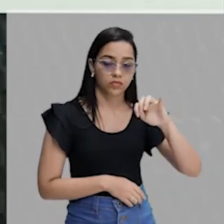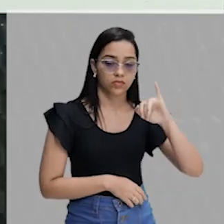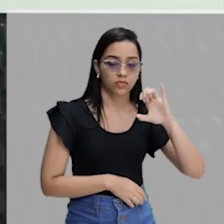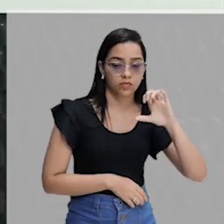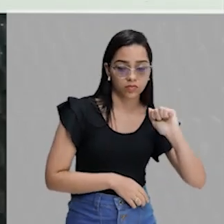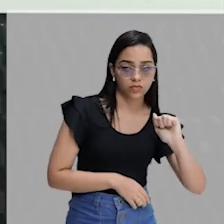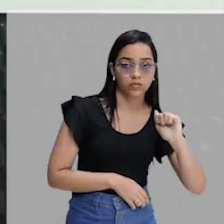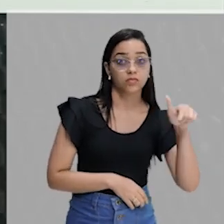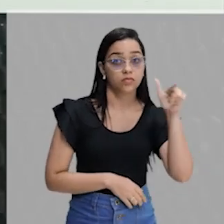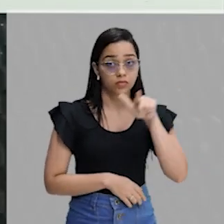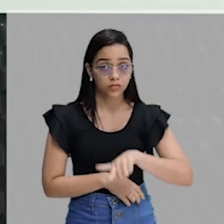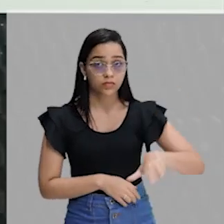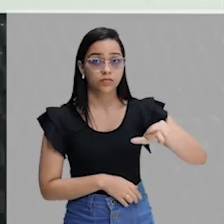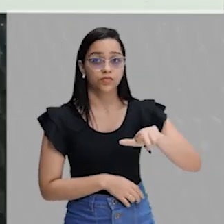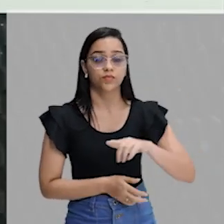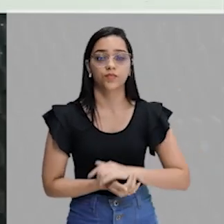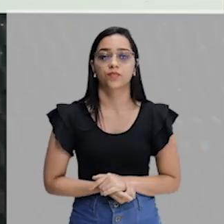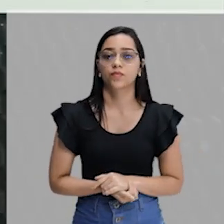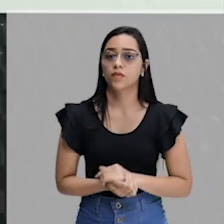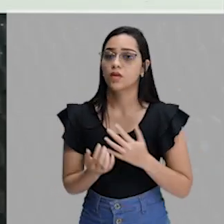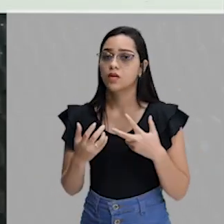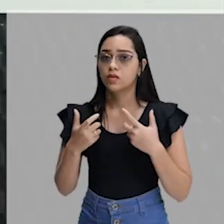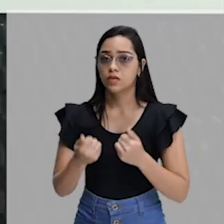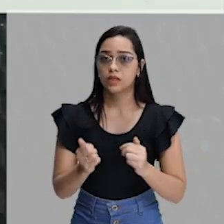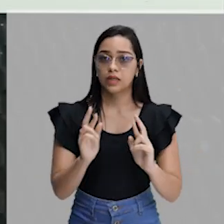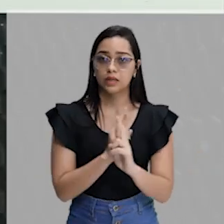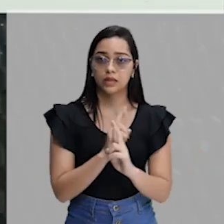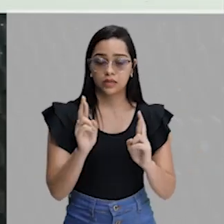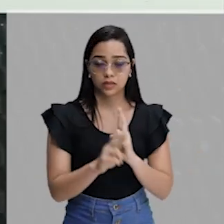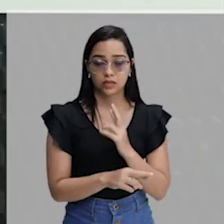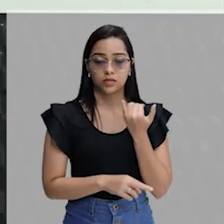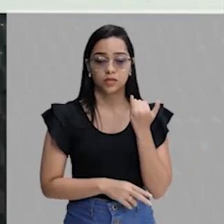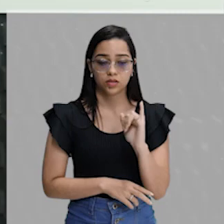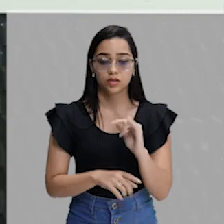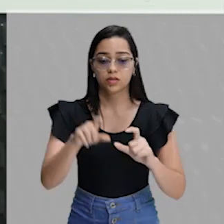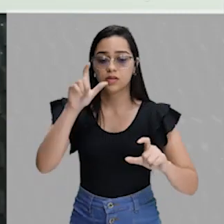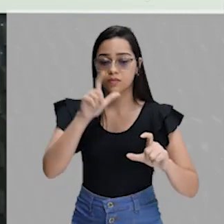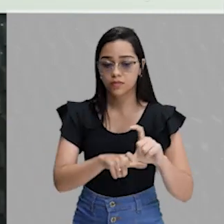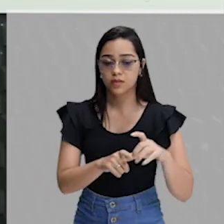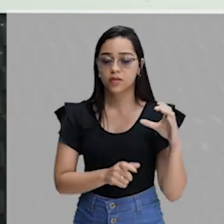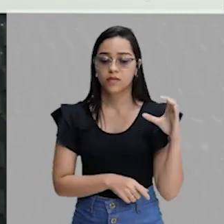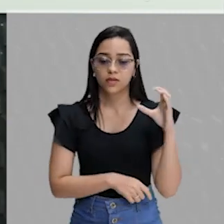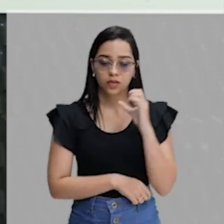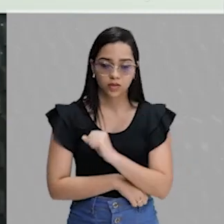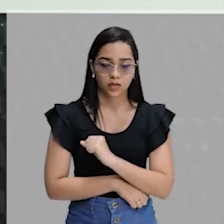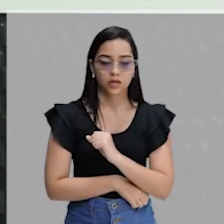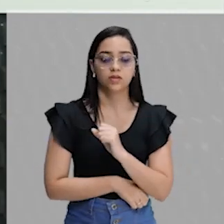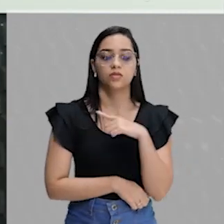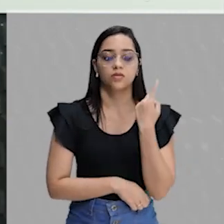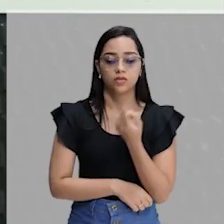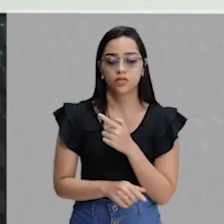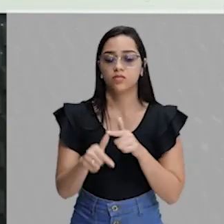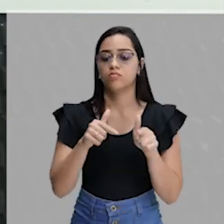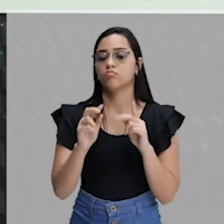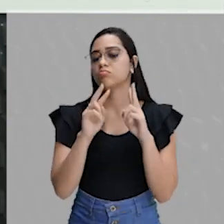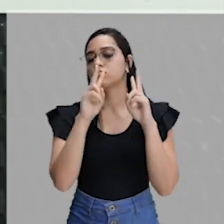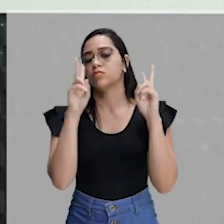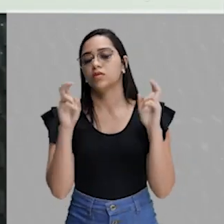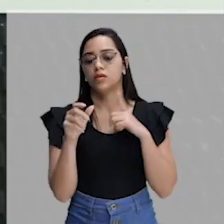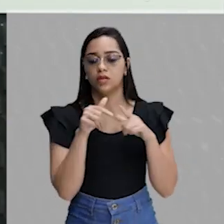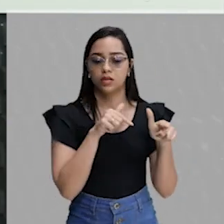certo? Mais uma vez, toda relação de energia que dependa da velocidade, nós iremos tratar